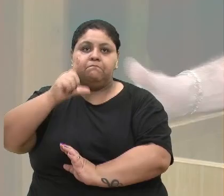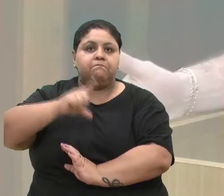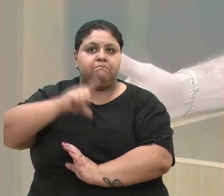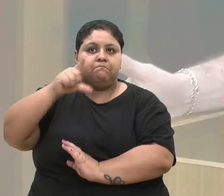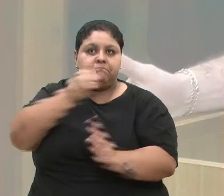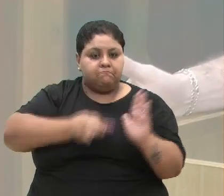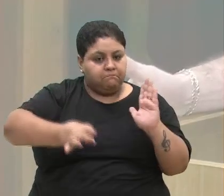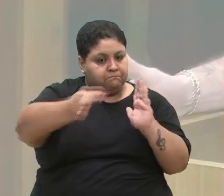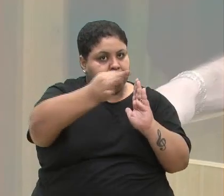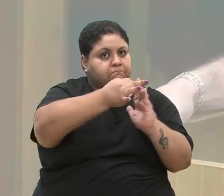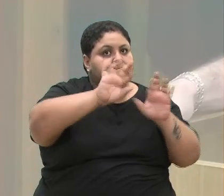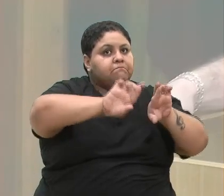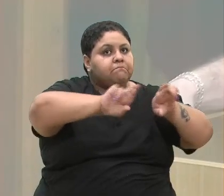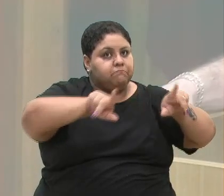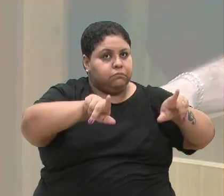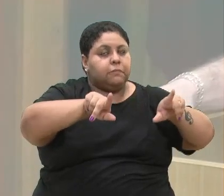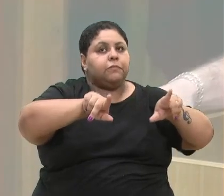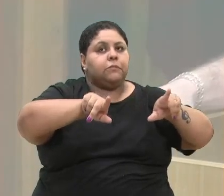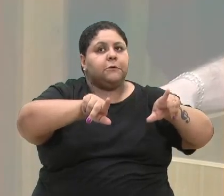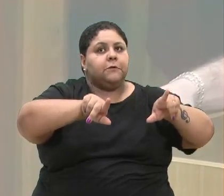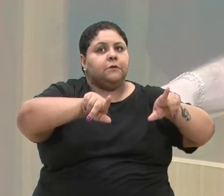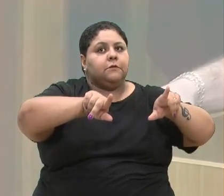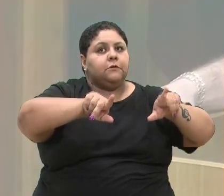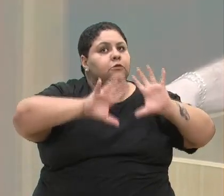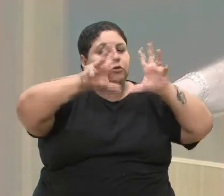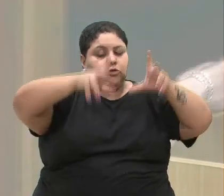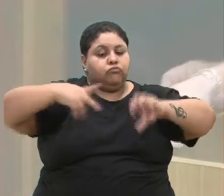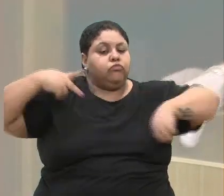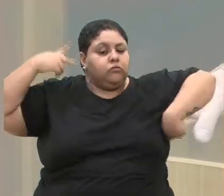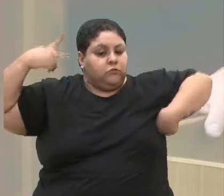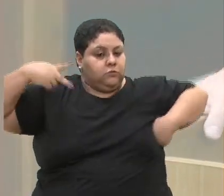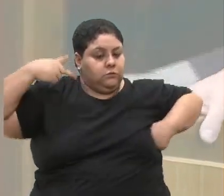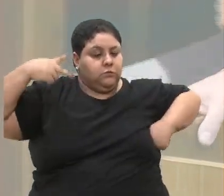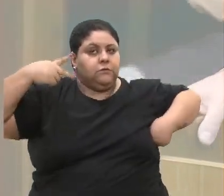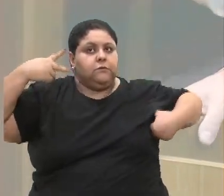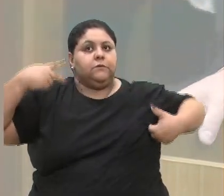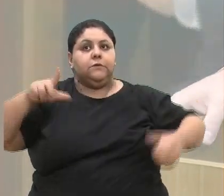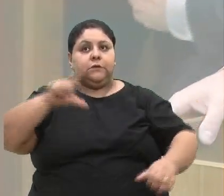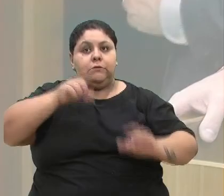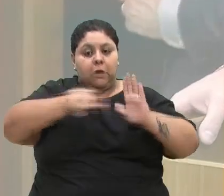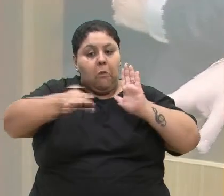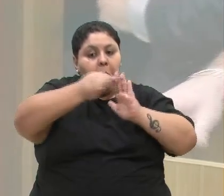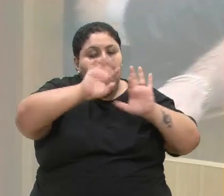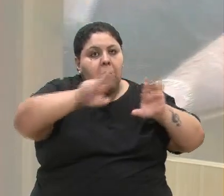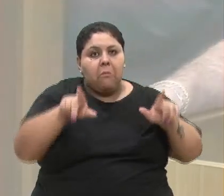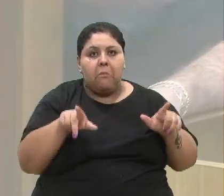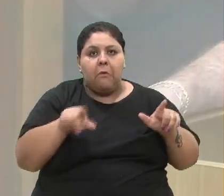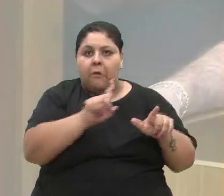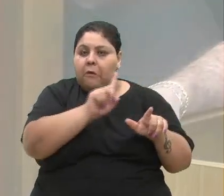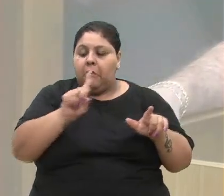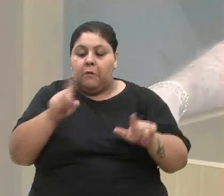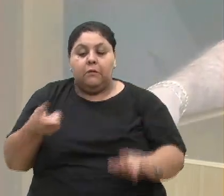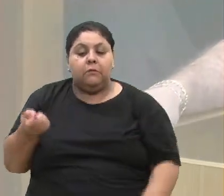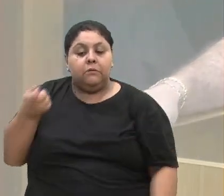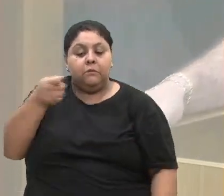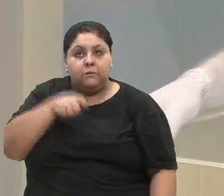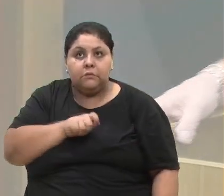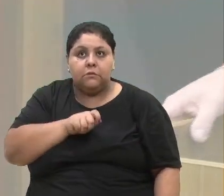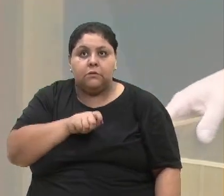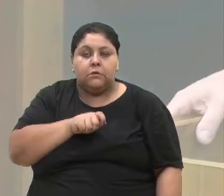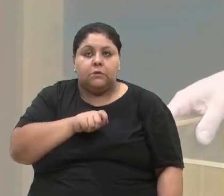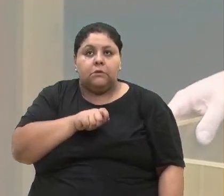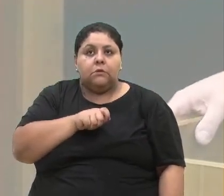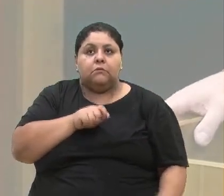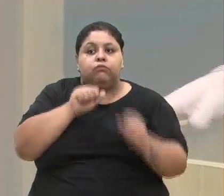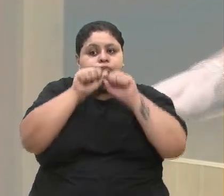opiniões divergentes. Todos os vereadores têm uma opinião. E não necessariamente, aí reverbero